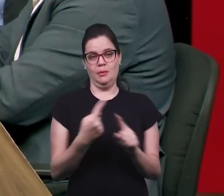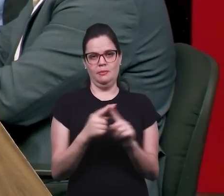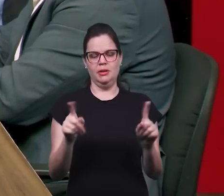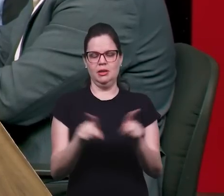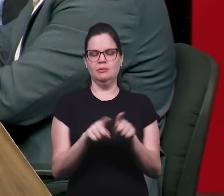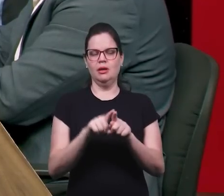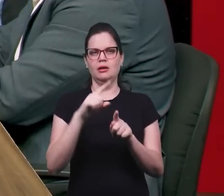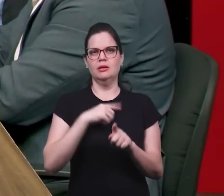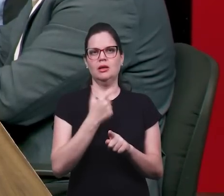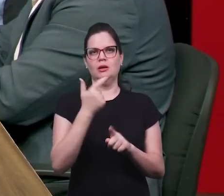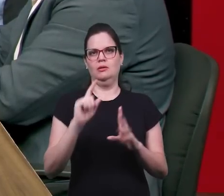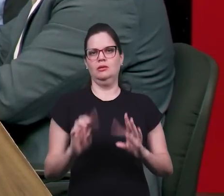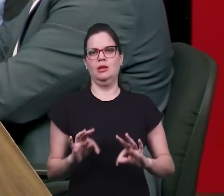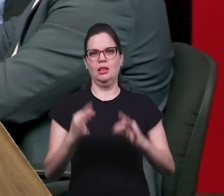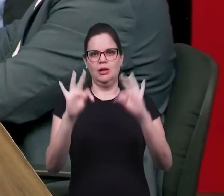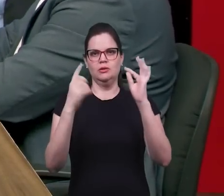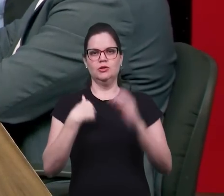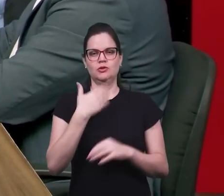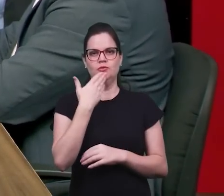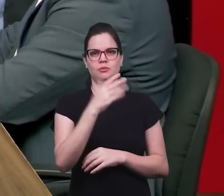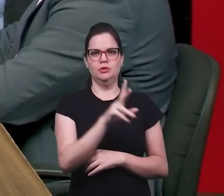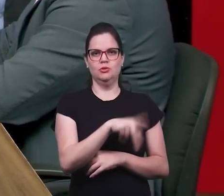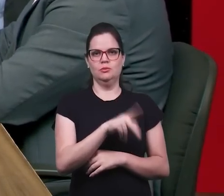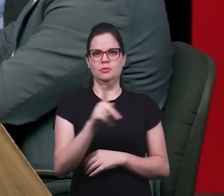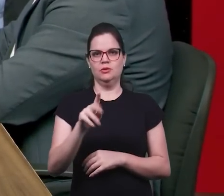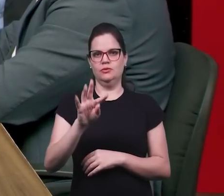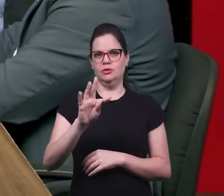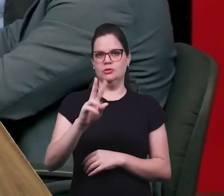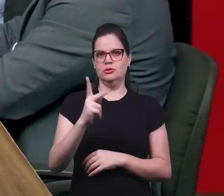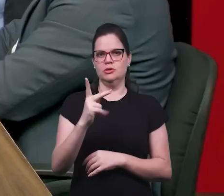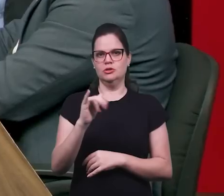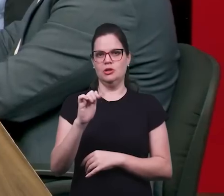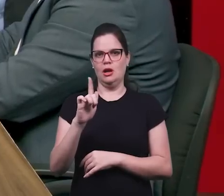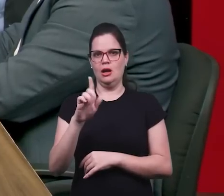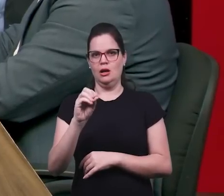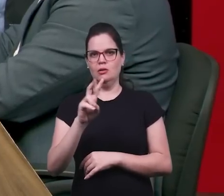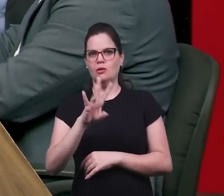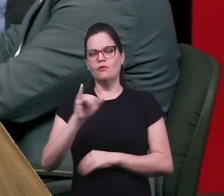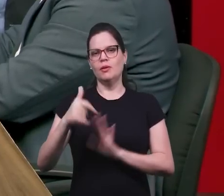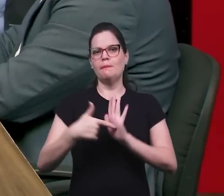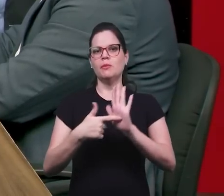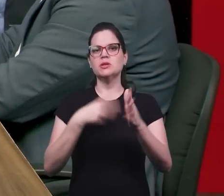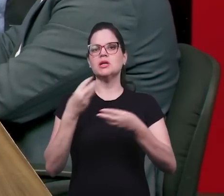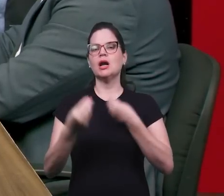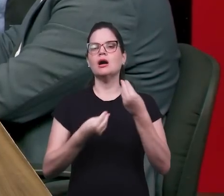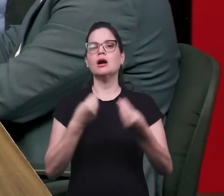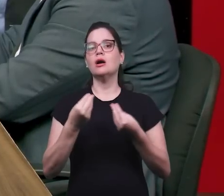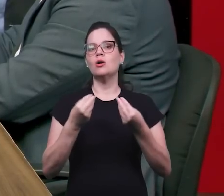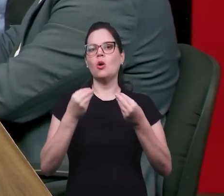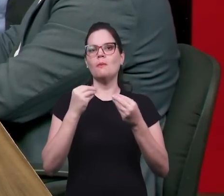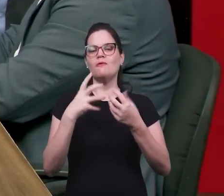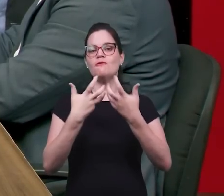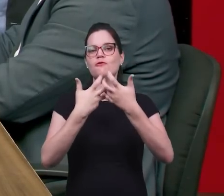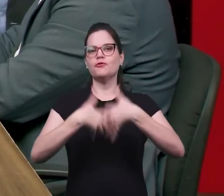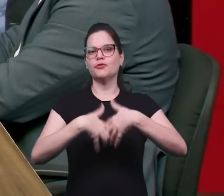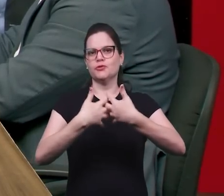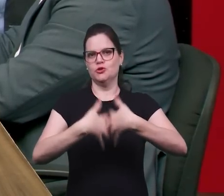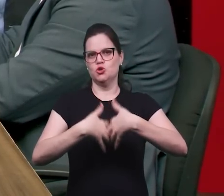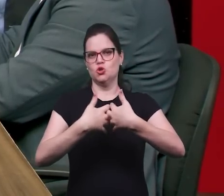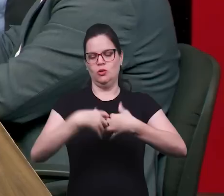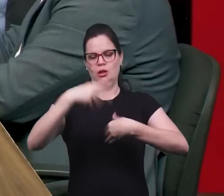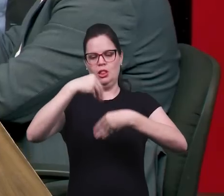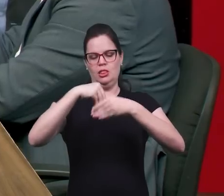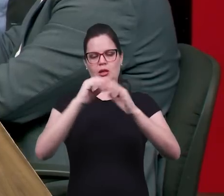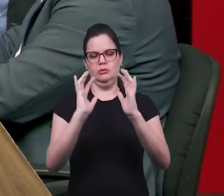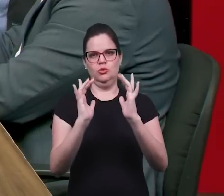eu vou dirigir aqui ao professor Tiago, ela vai ter muitos mecanismos para mostrar como que, de